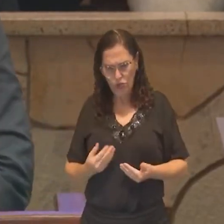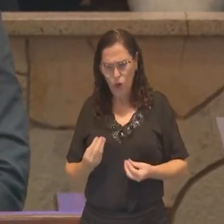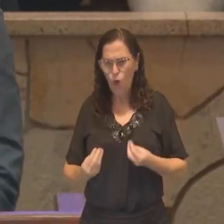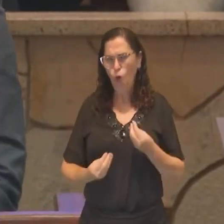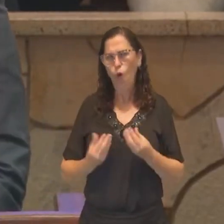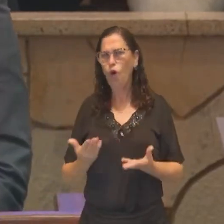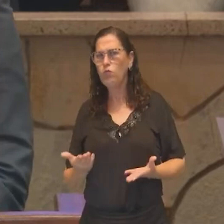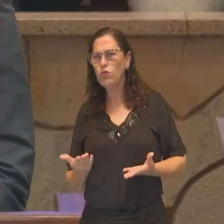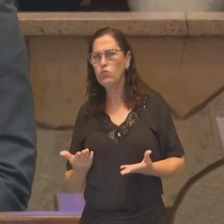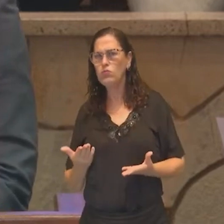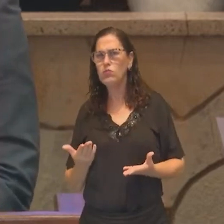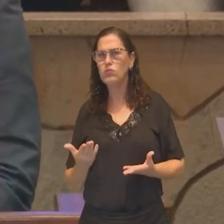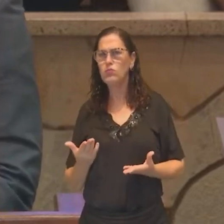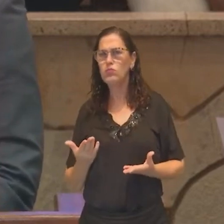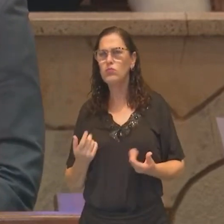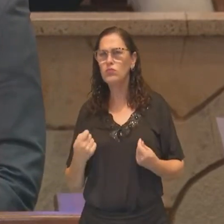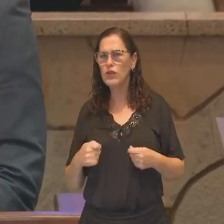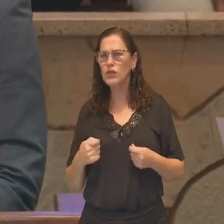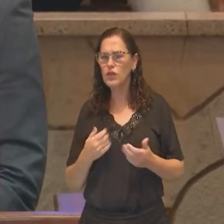comportamentos,